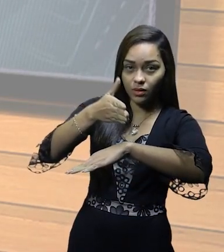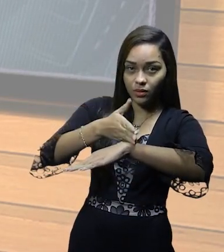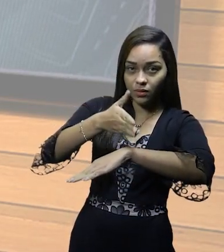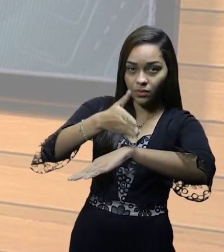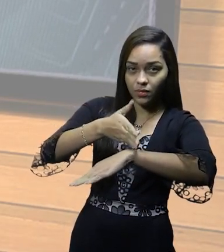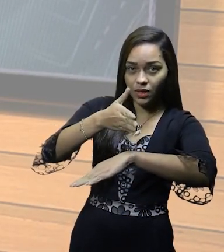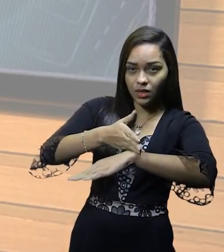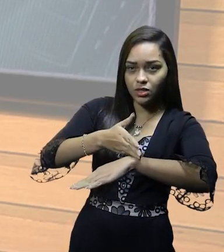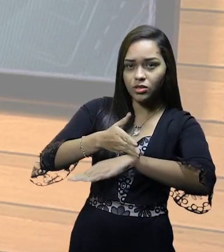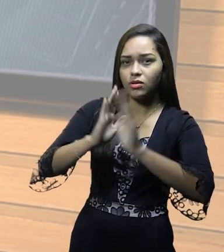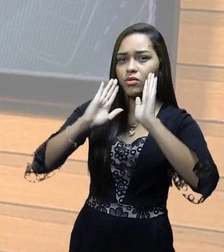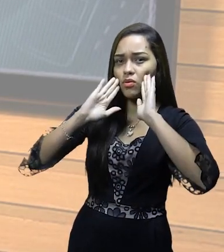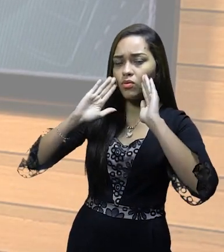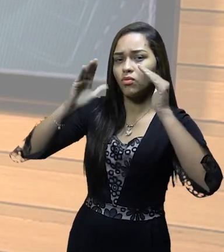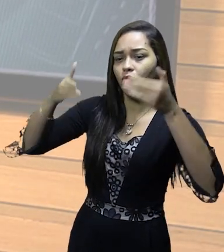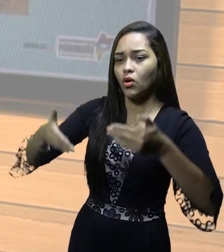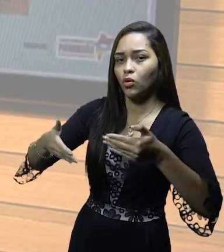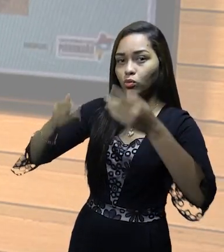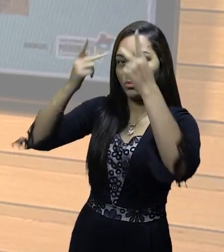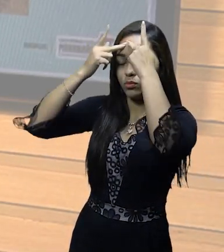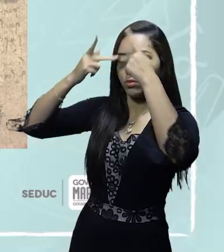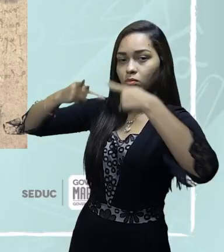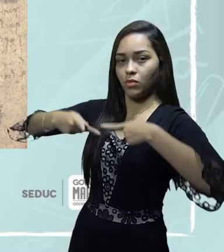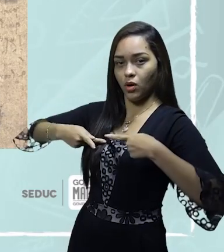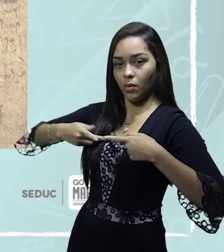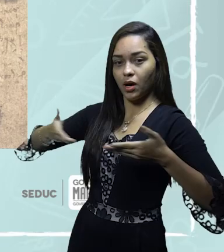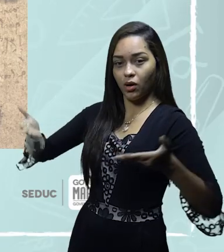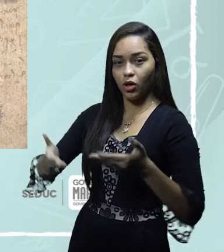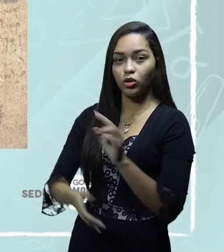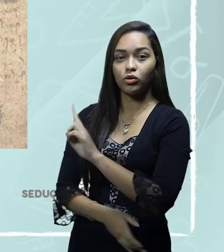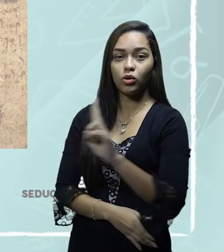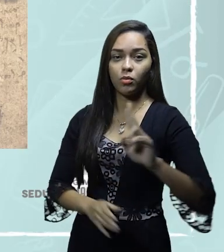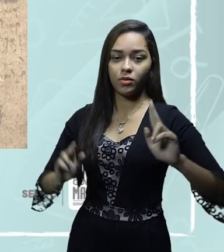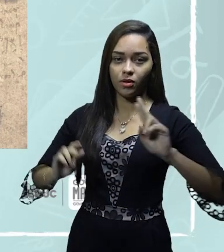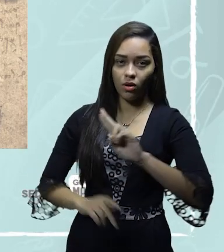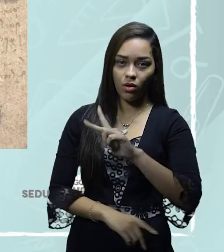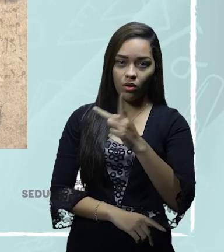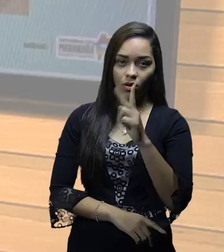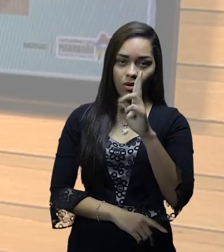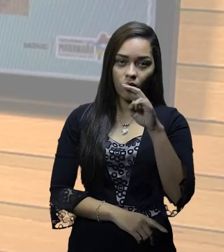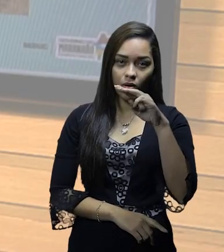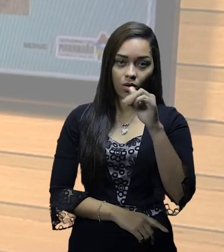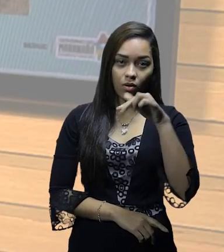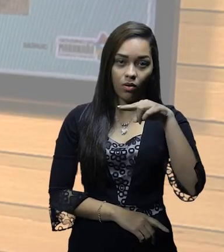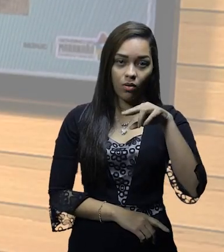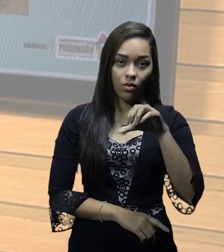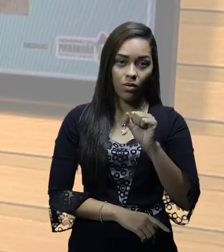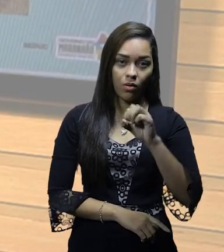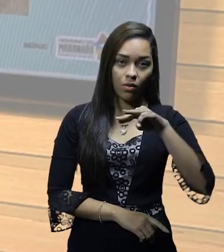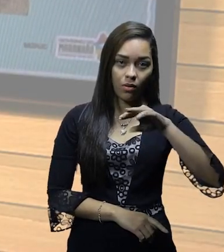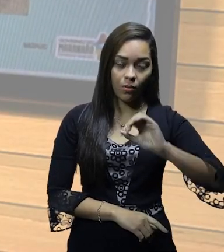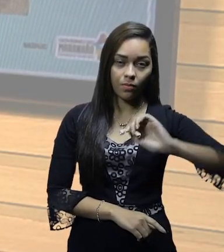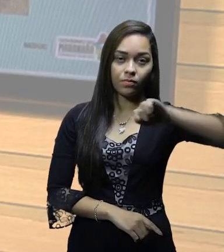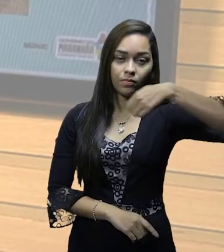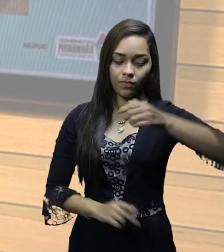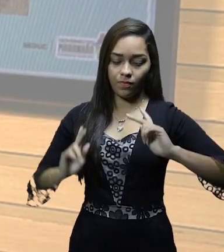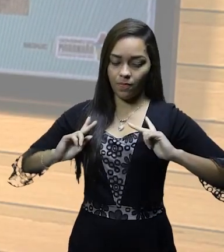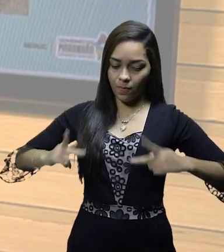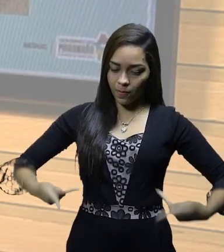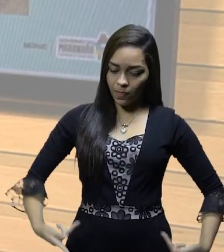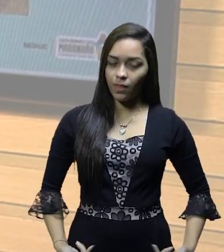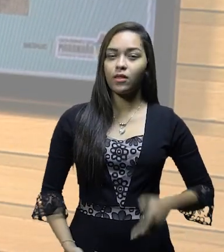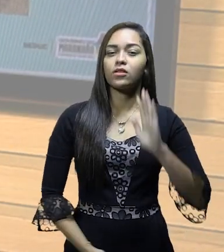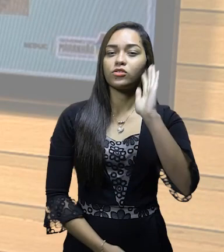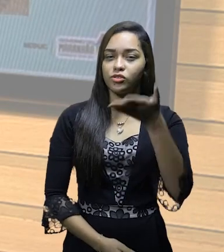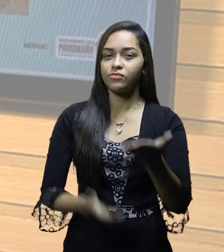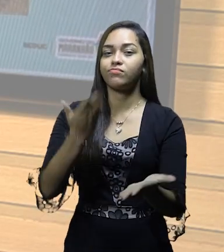do homem mais voltado para si. É o que nós chamamos de humanismo. Você já ouviu falar, com